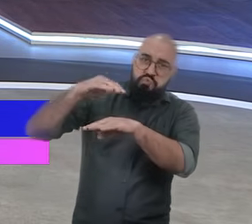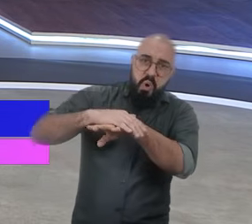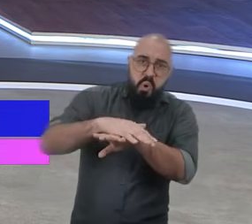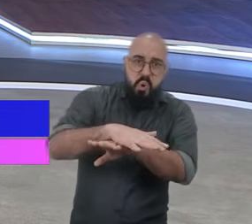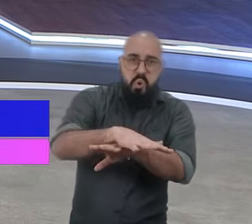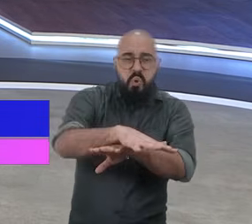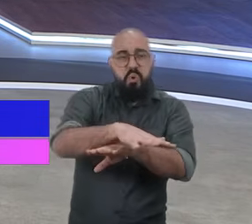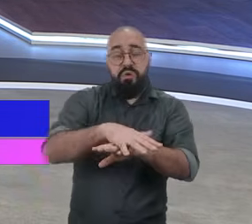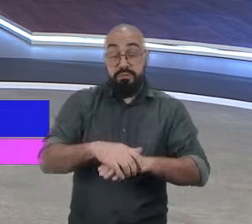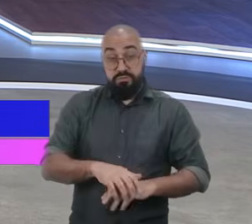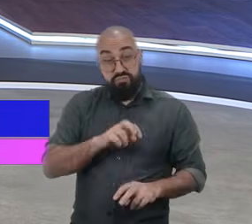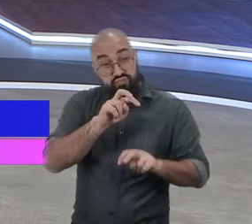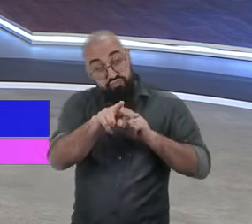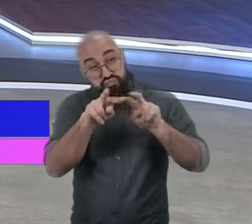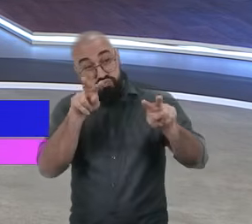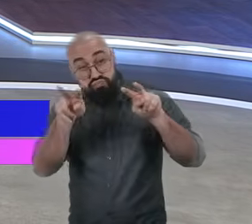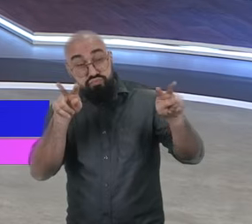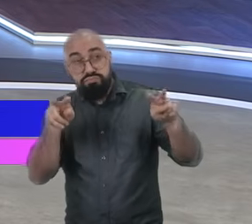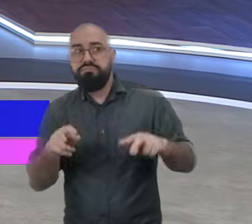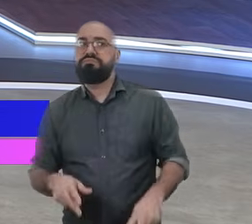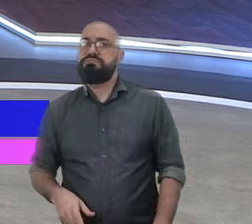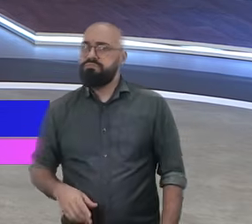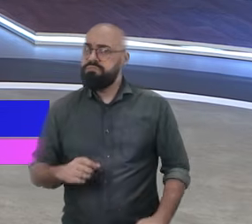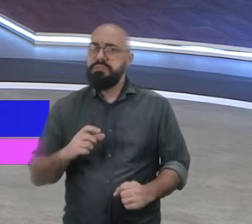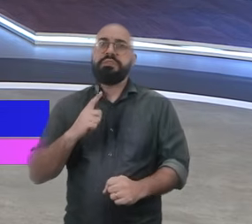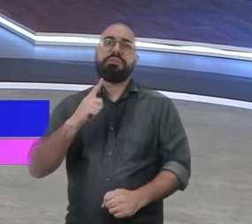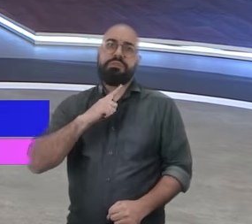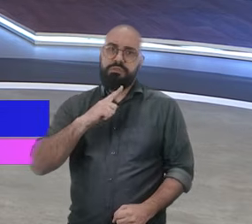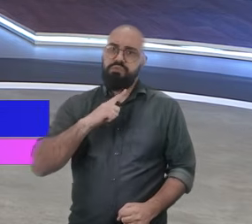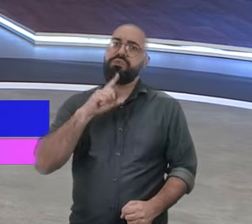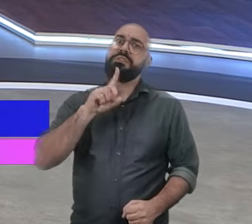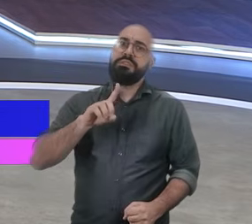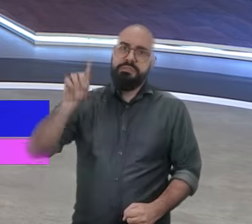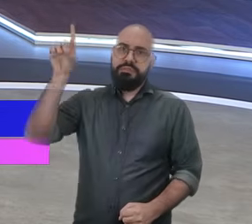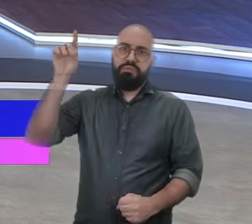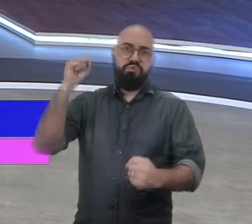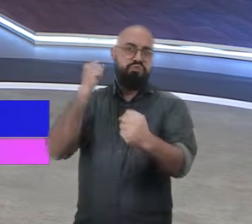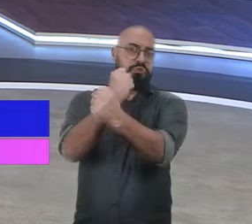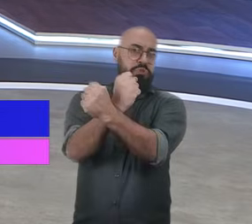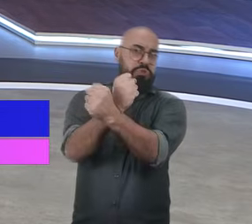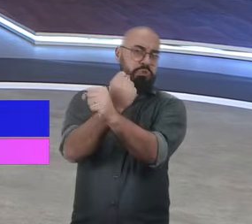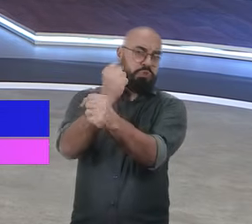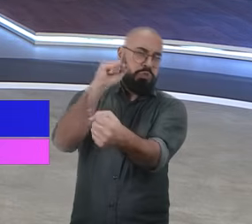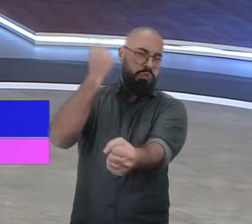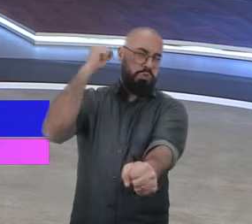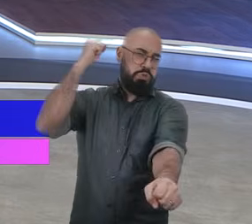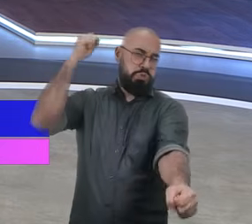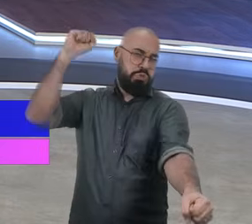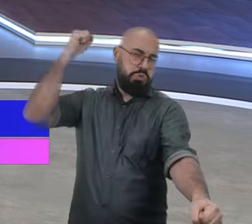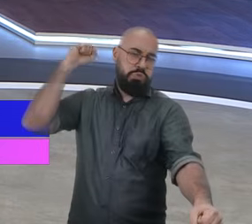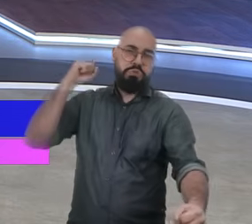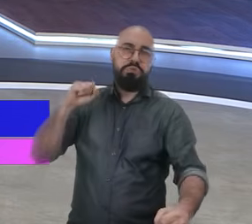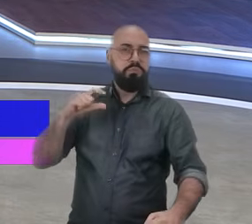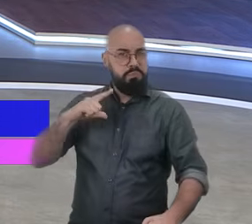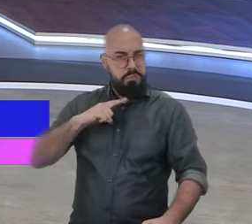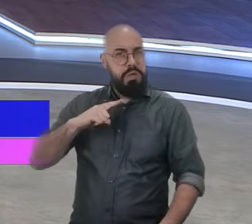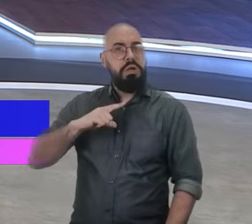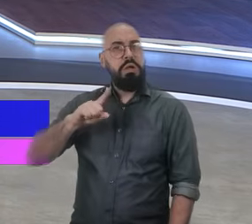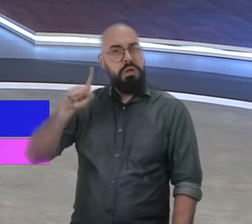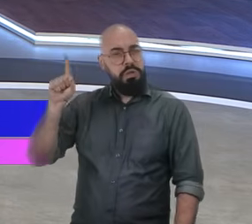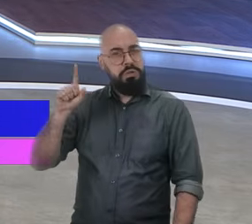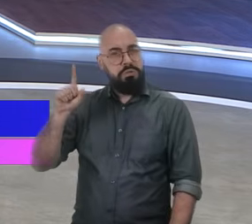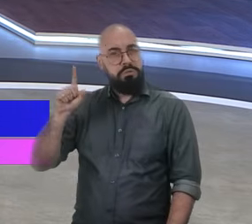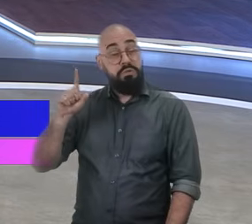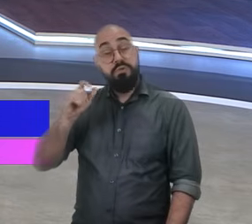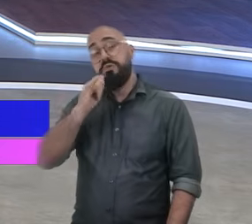é enorme. Olhe então para o planeta em si. Qual é a quantidade de